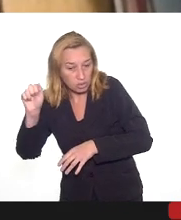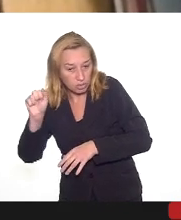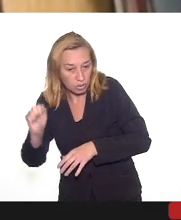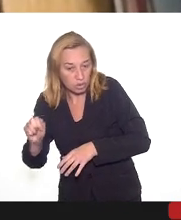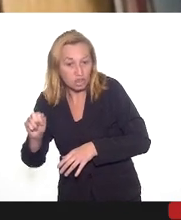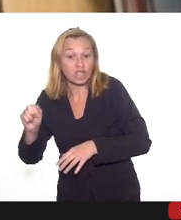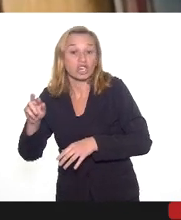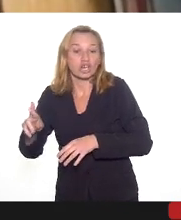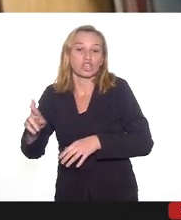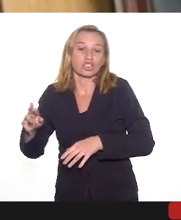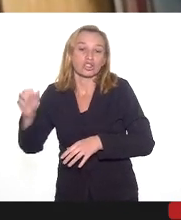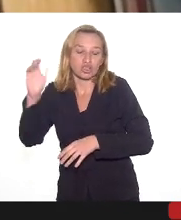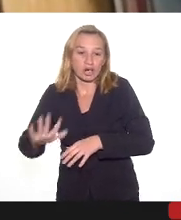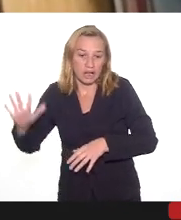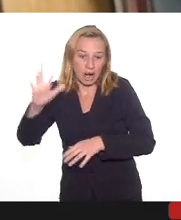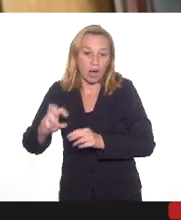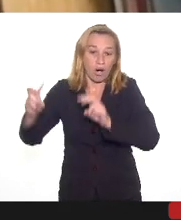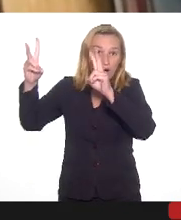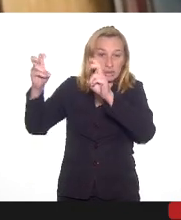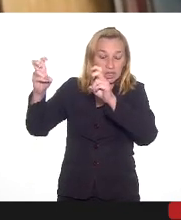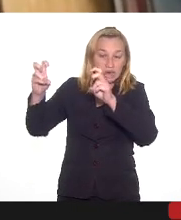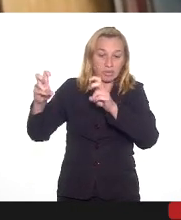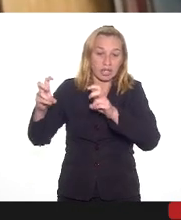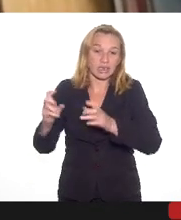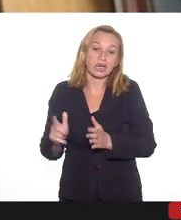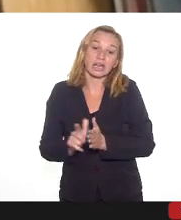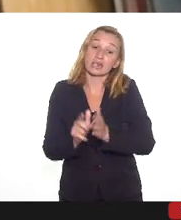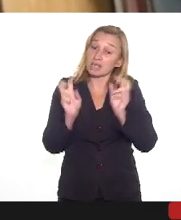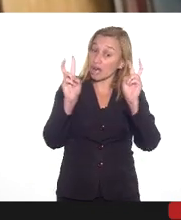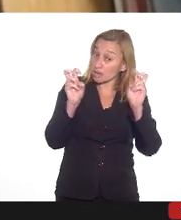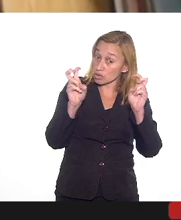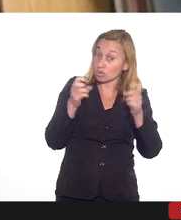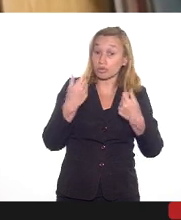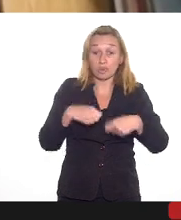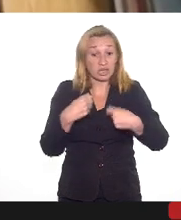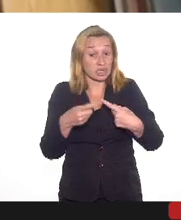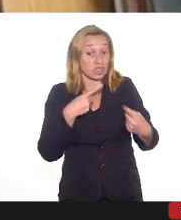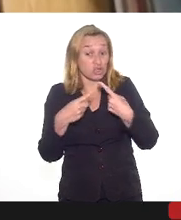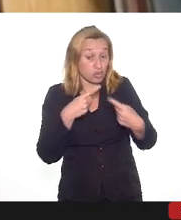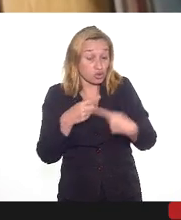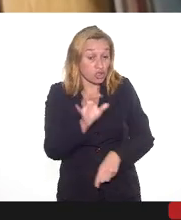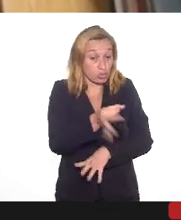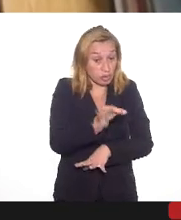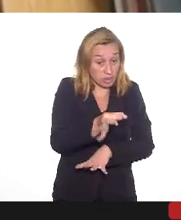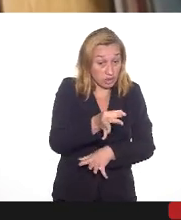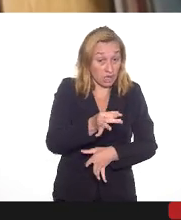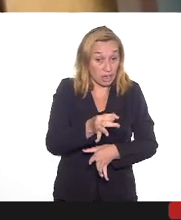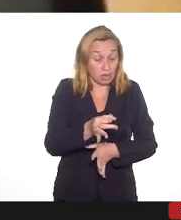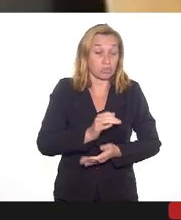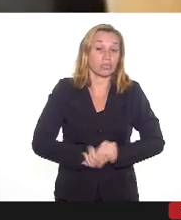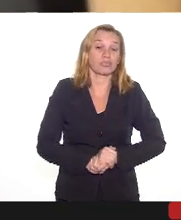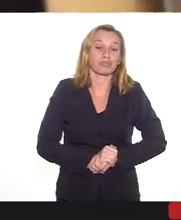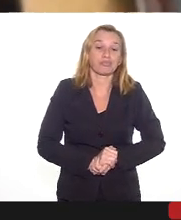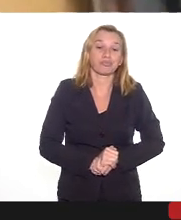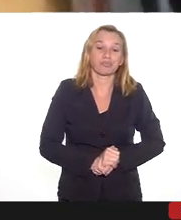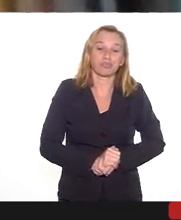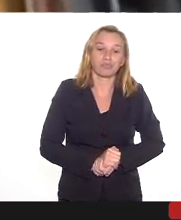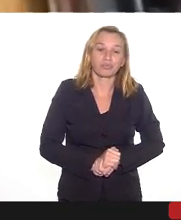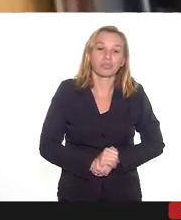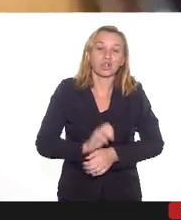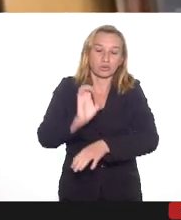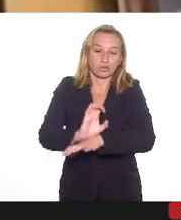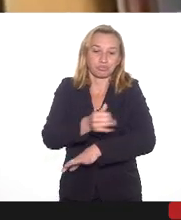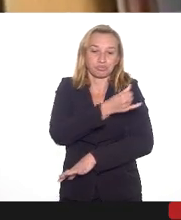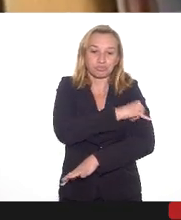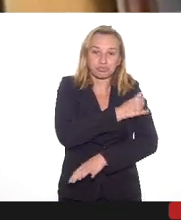em relação ao tema. E acho que essa matéria não foi enfrentada ainda de forma definitiva no âmbito do Estado do Rio